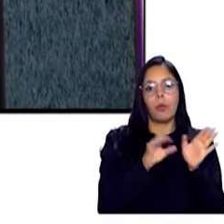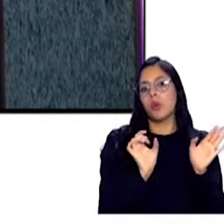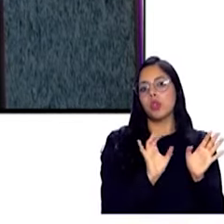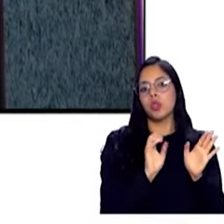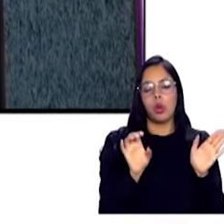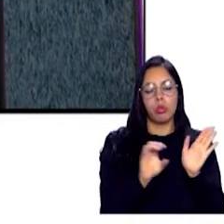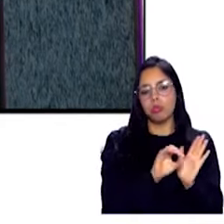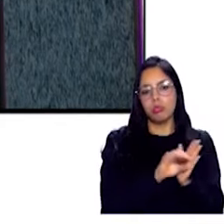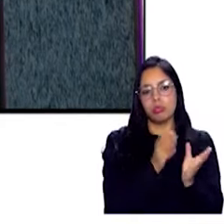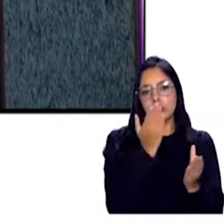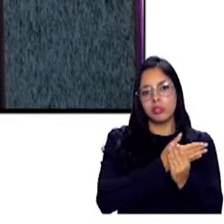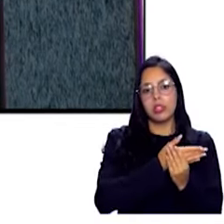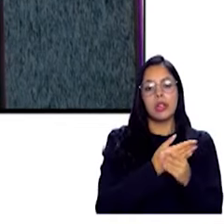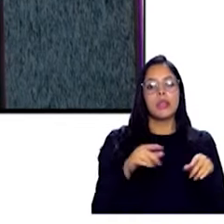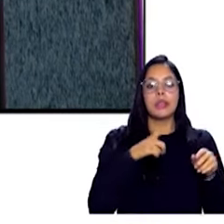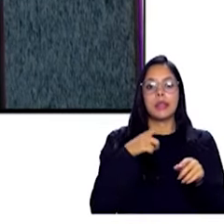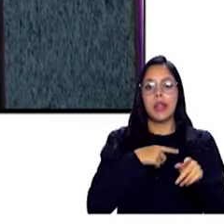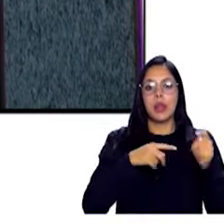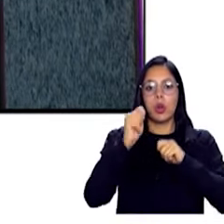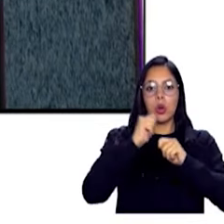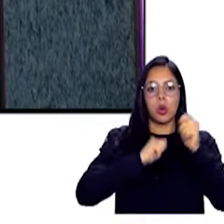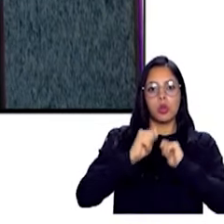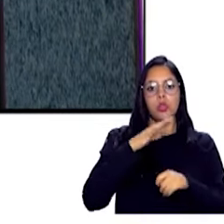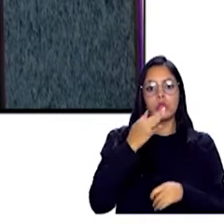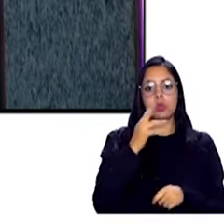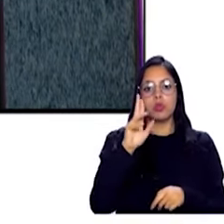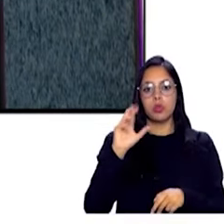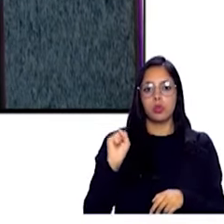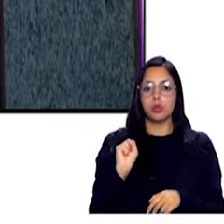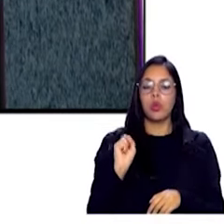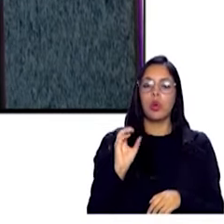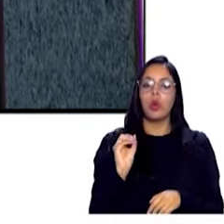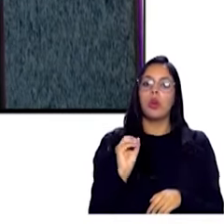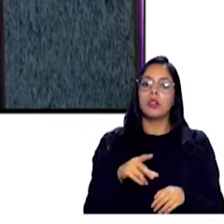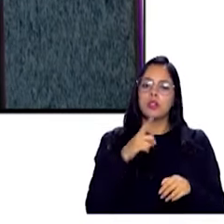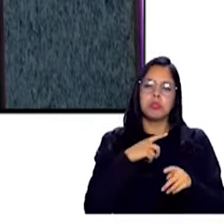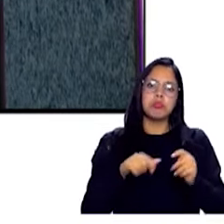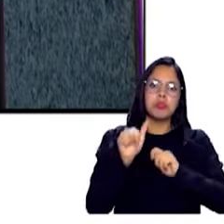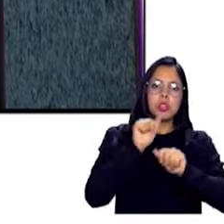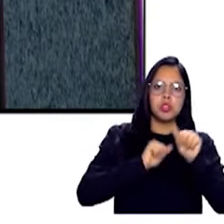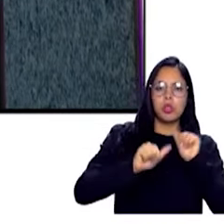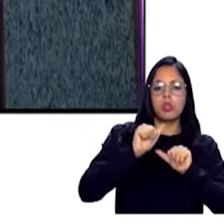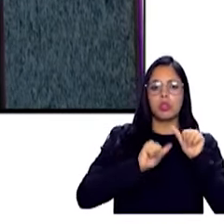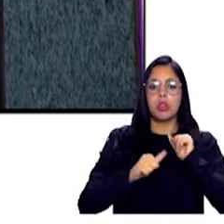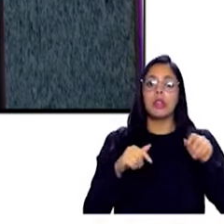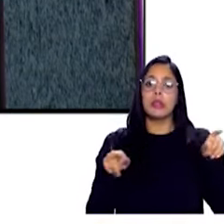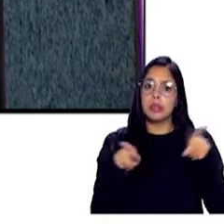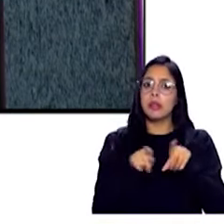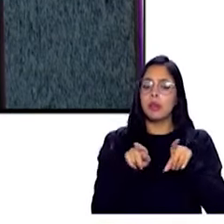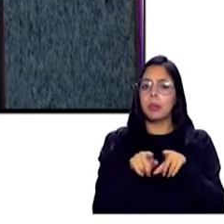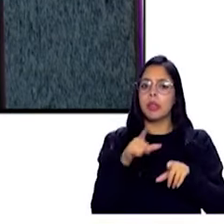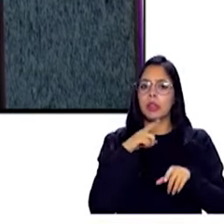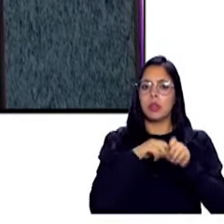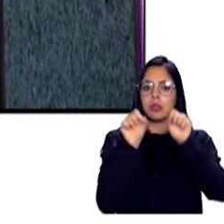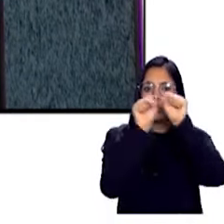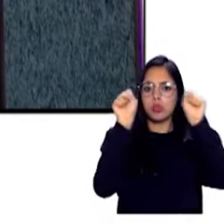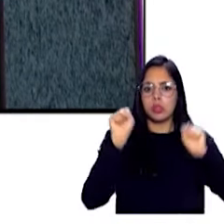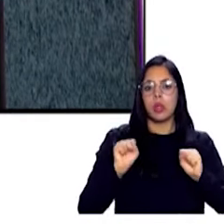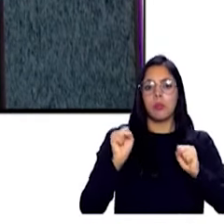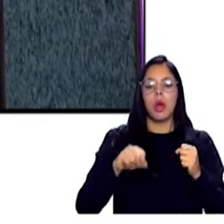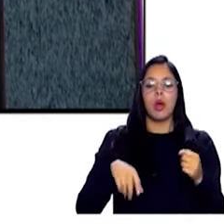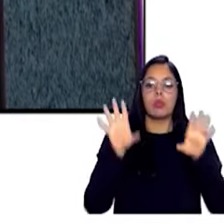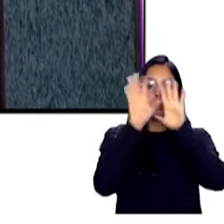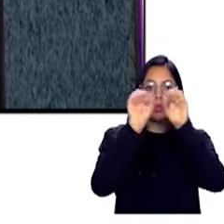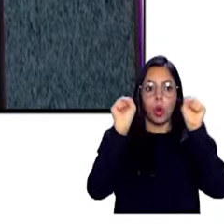nós temos controle difuso e no nosso sistema de controle difuso Nós temos duas cortes